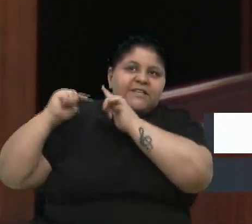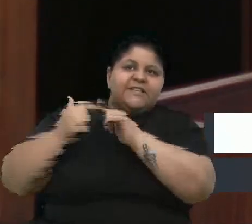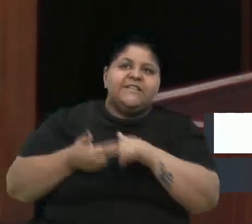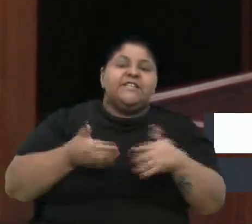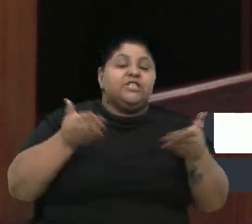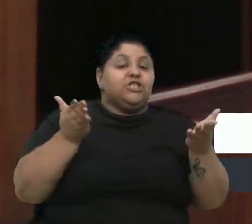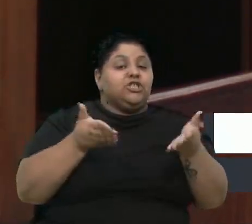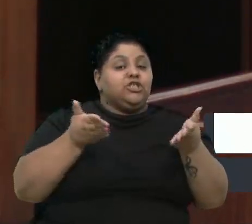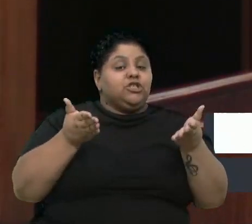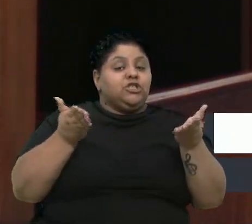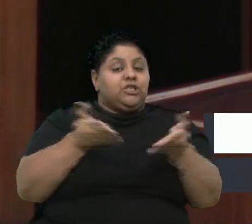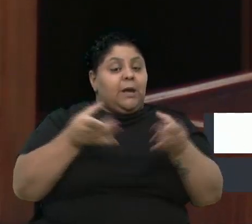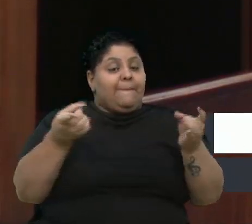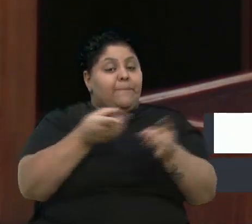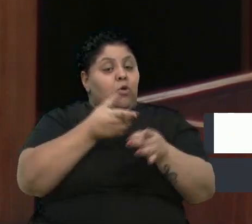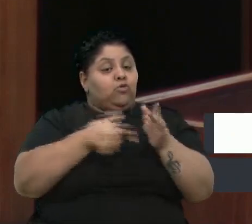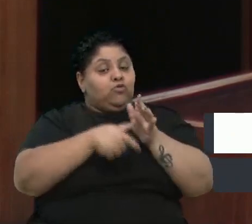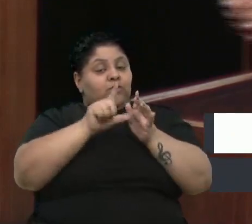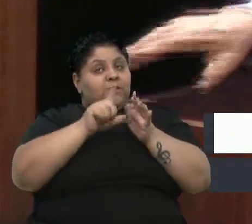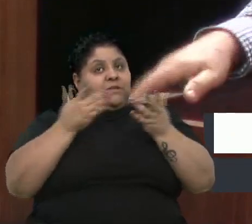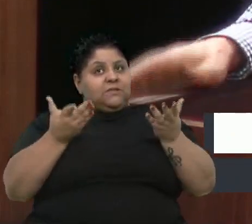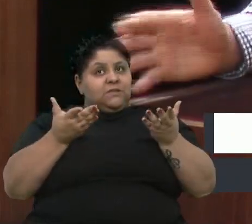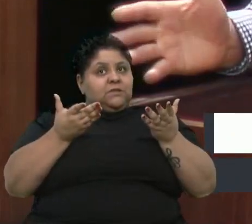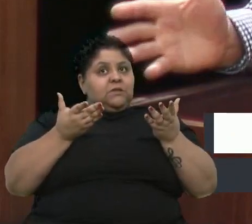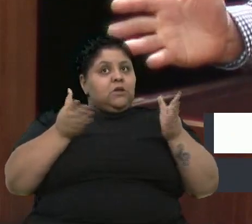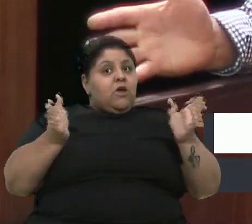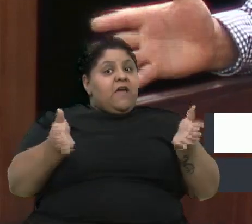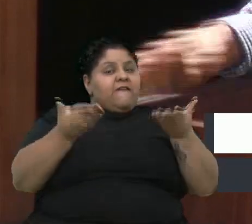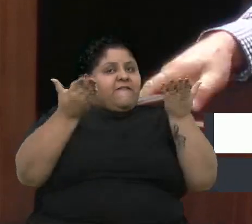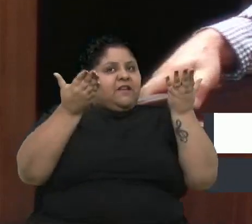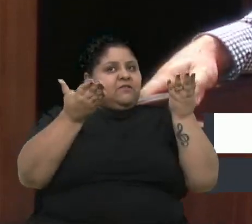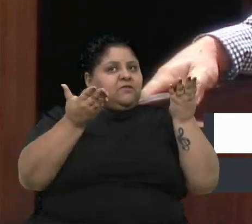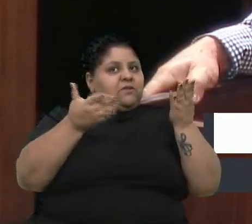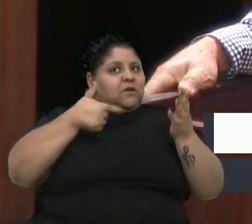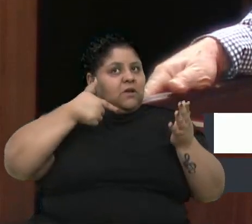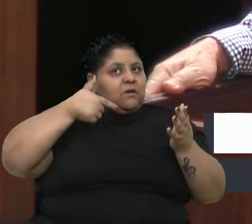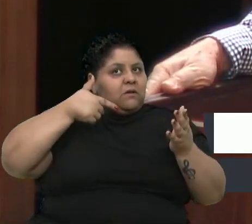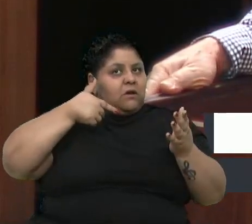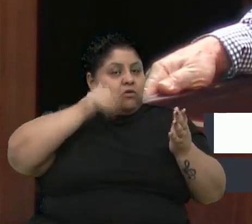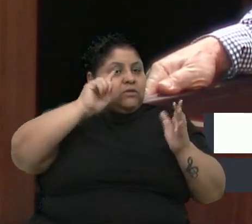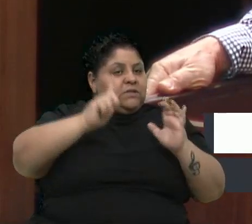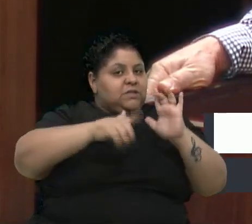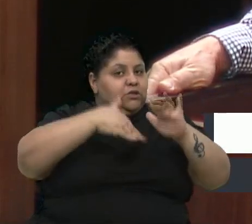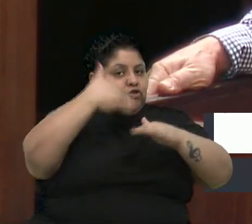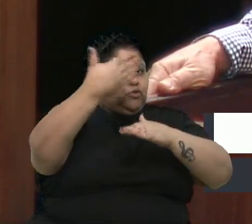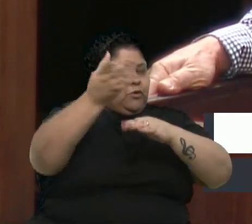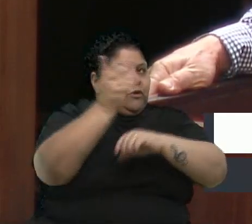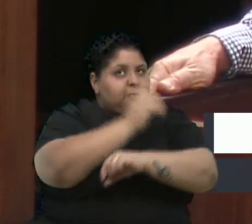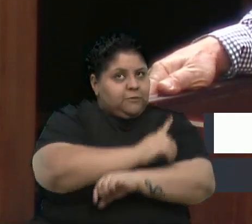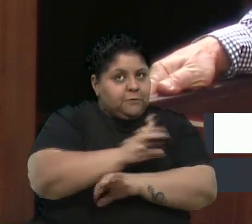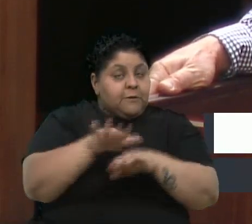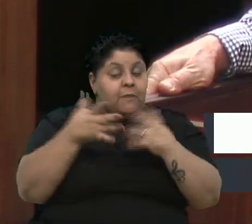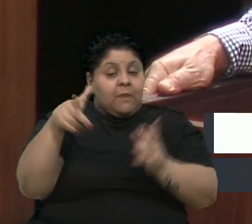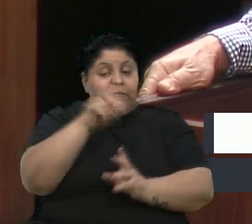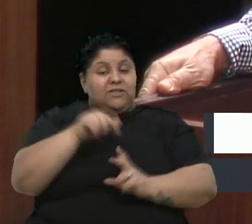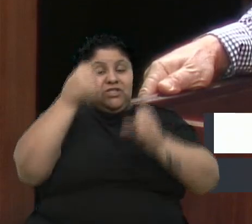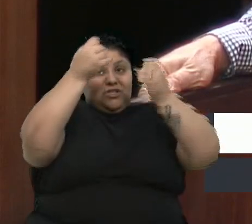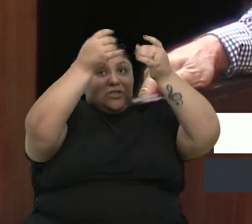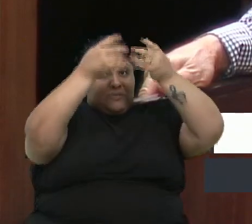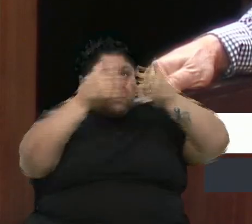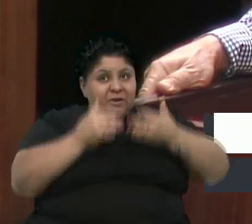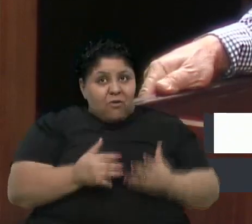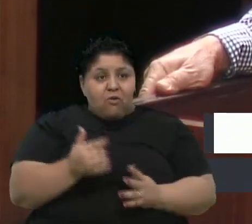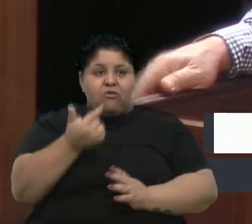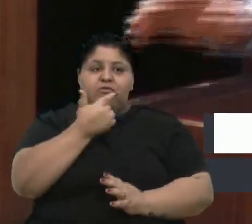com tendas de eventos que vai acontecer agora, nos próximos dias. Então, a gente explicou que a gente gostaria que